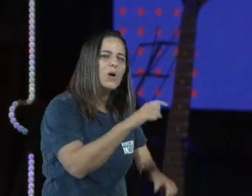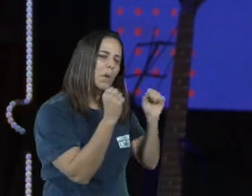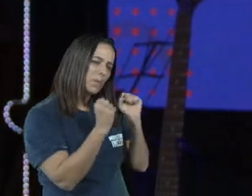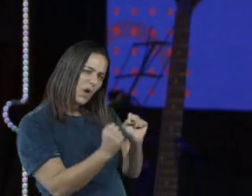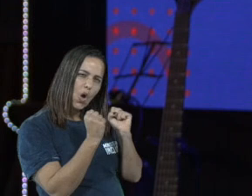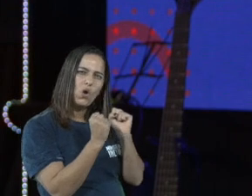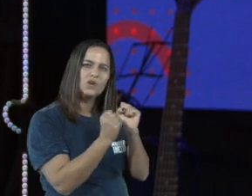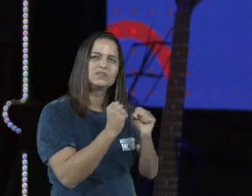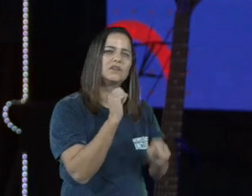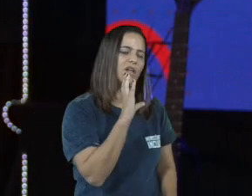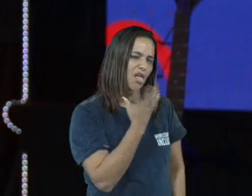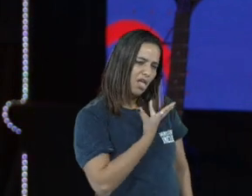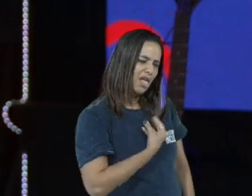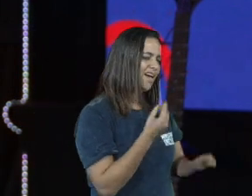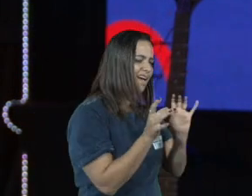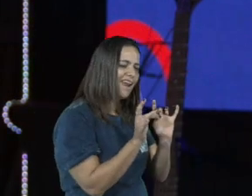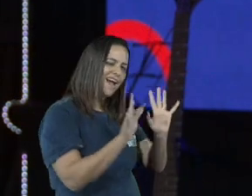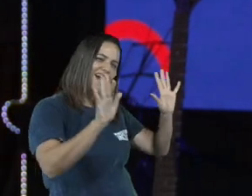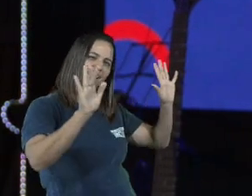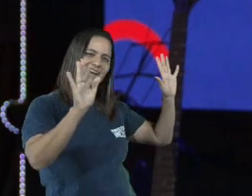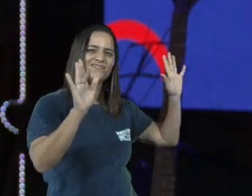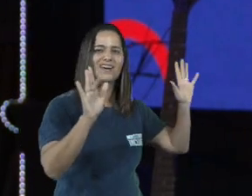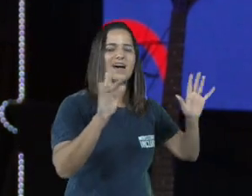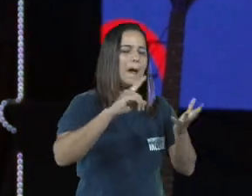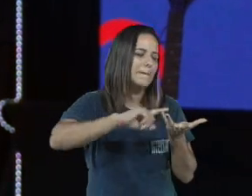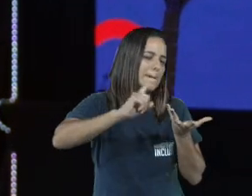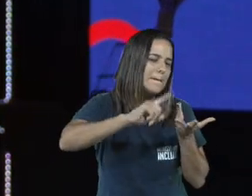mais o quê que definição eu já não sei mais definir as coisas